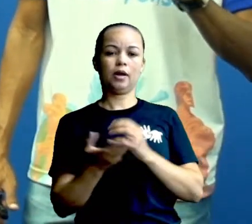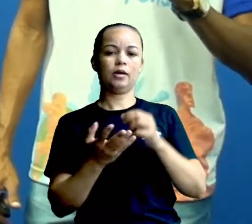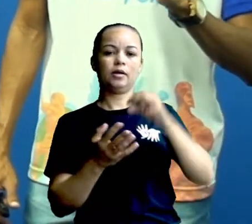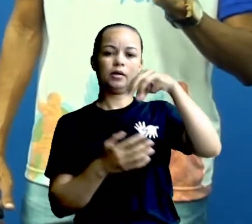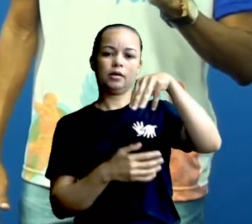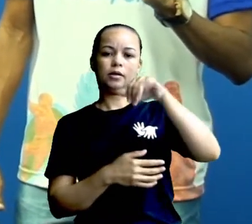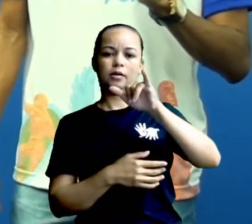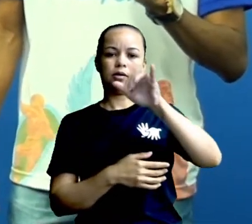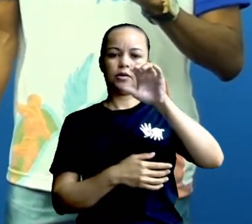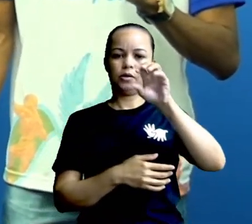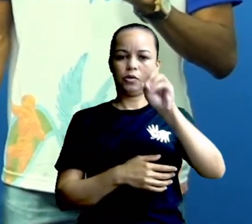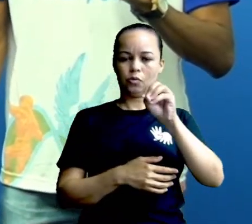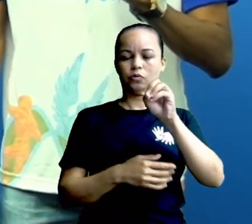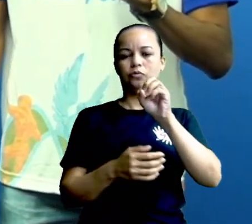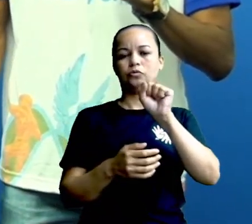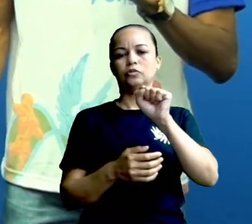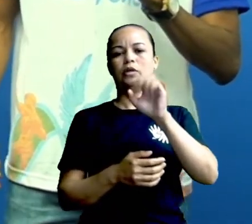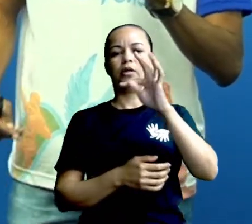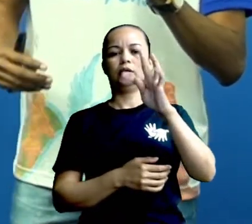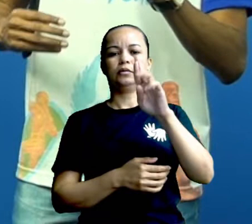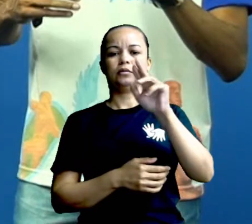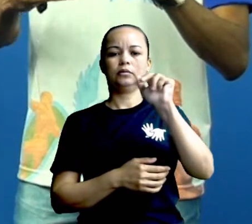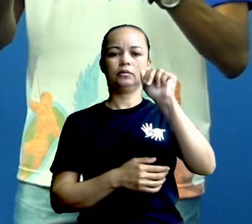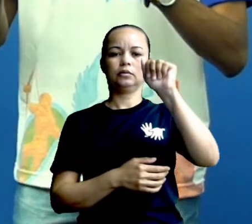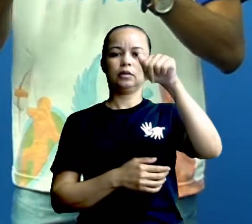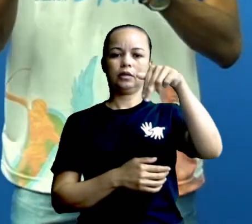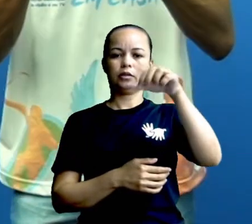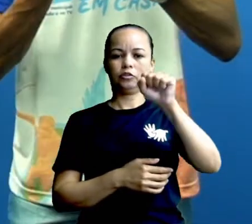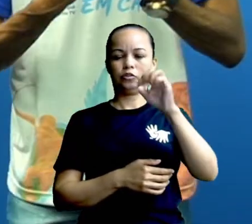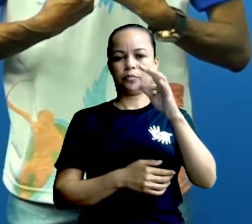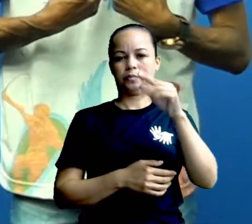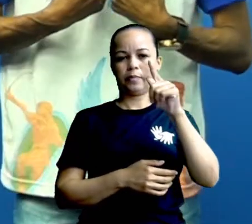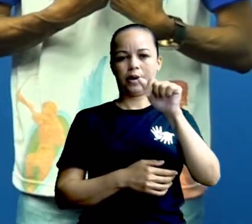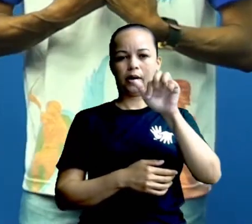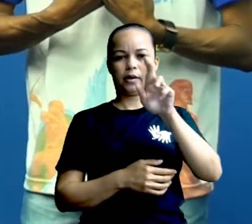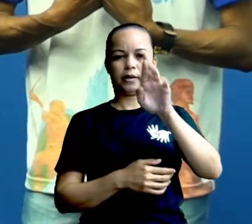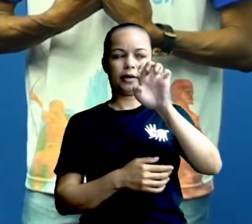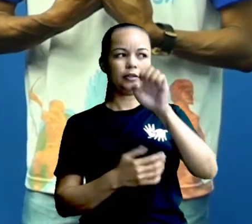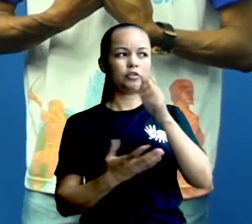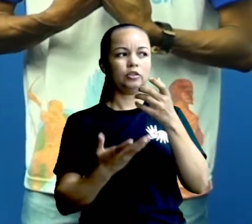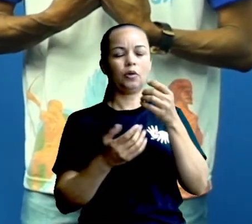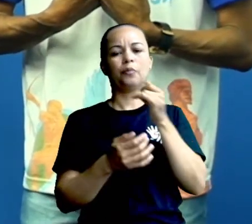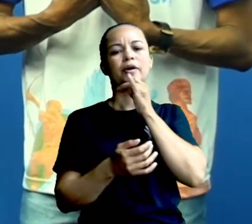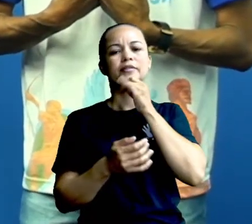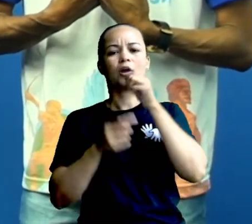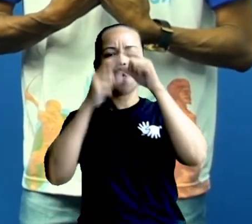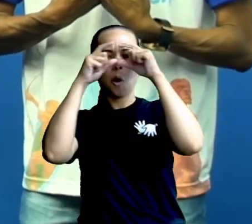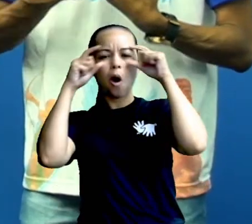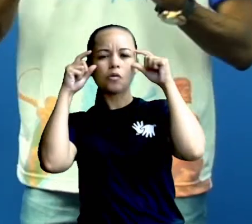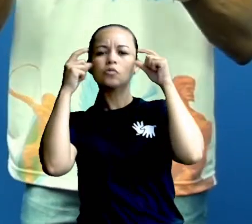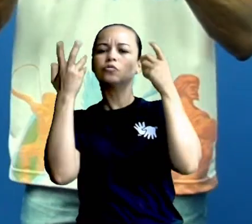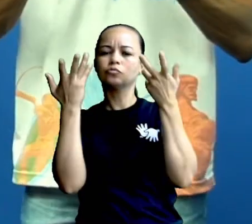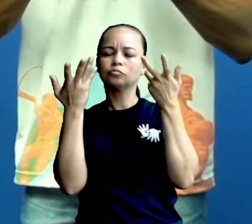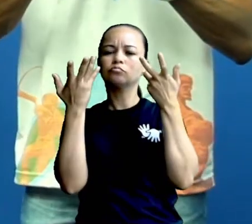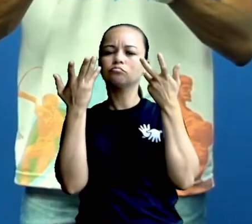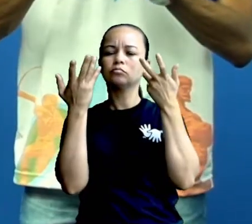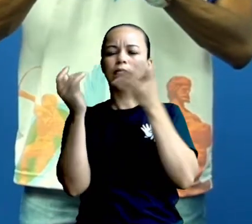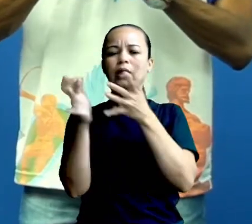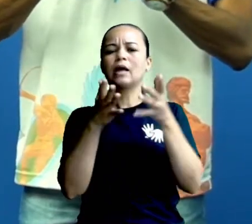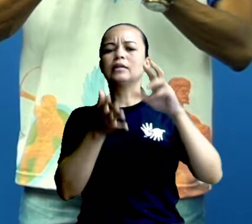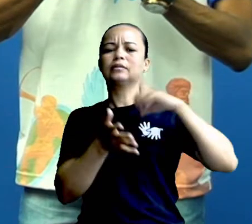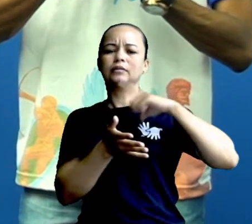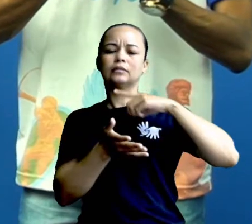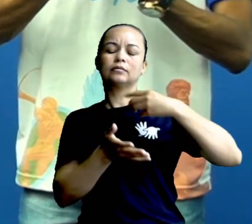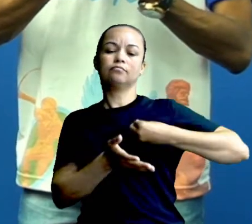meio transparente, a gente não vai ver como por exemplo, meu óculos aqui, ele é um meio transparente, tá?